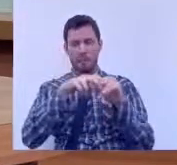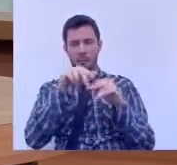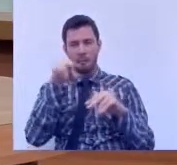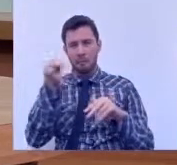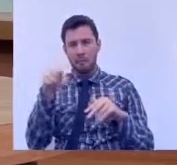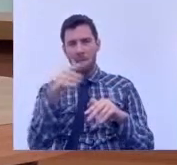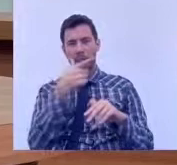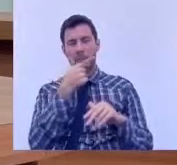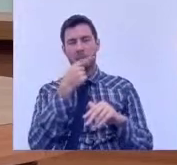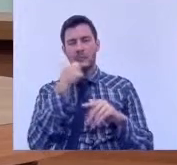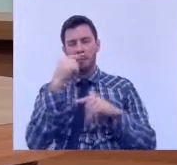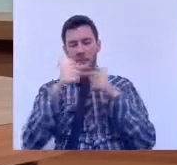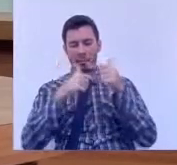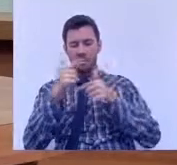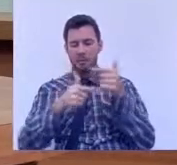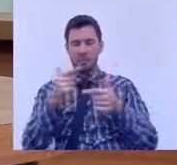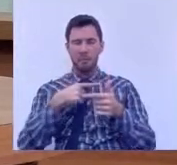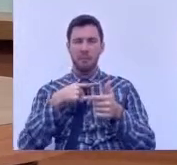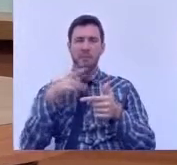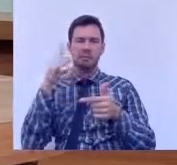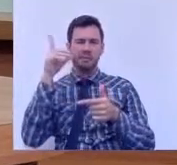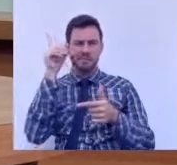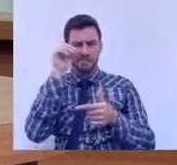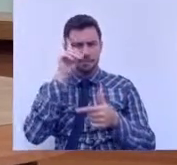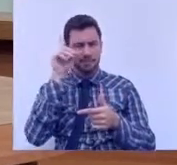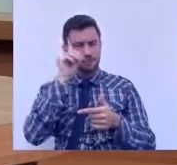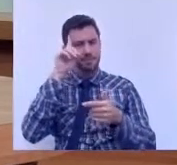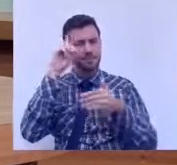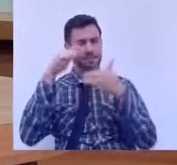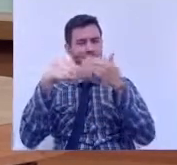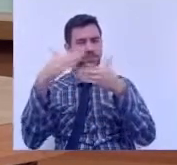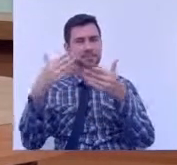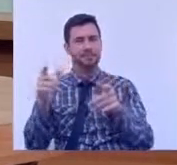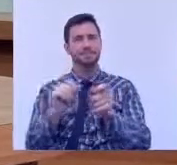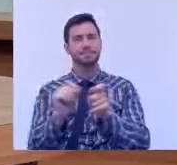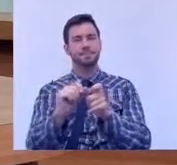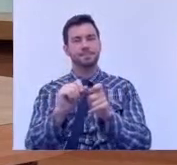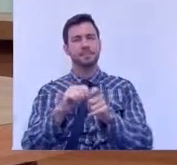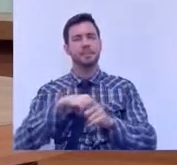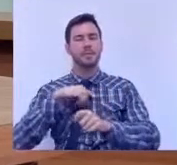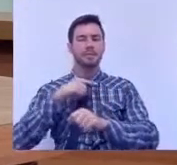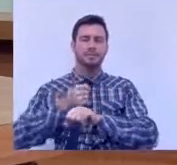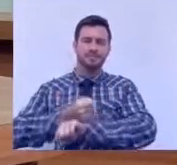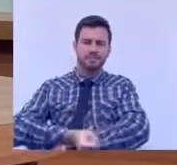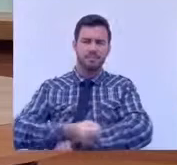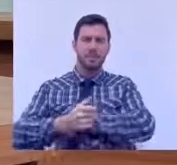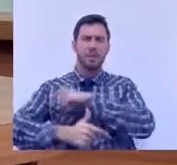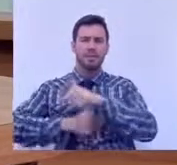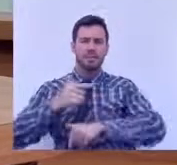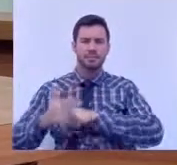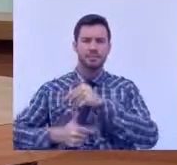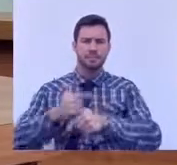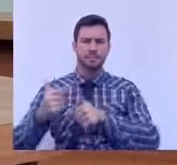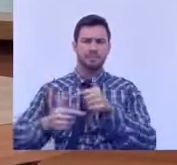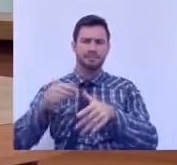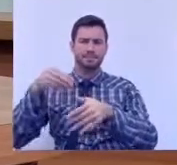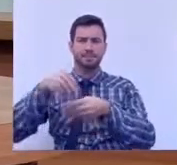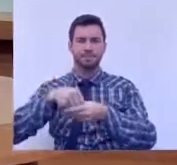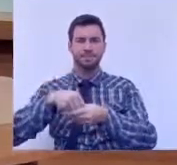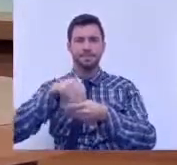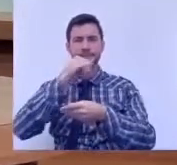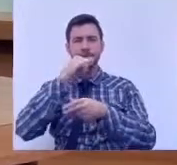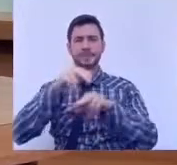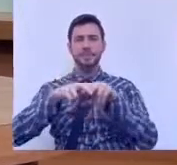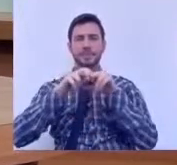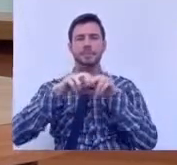verdade dão um duro danado todos os dias, de sol a sol, faça chuva, faça sol, frio, estão lá trabalhando para que